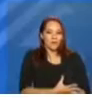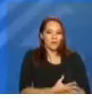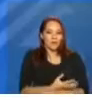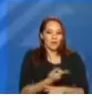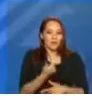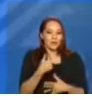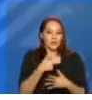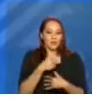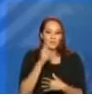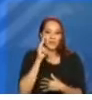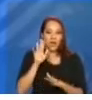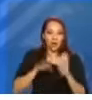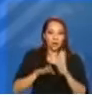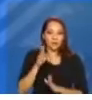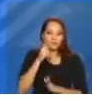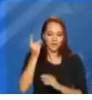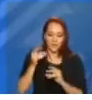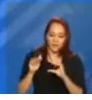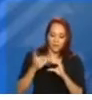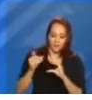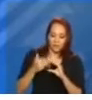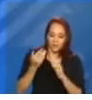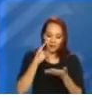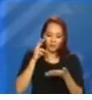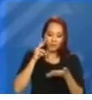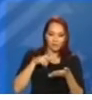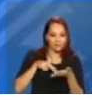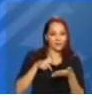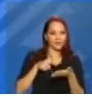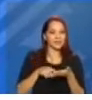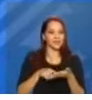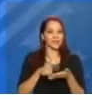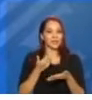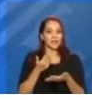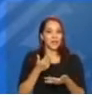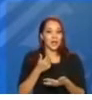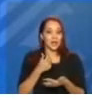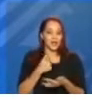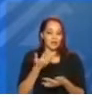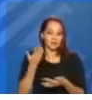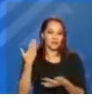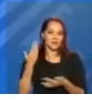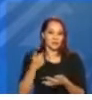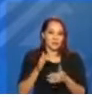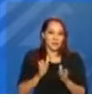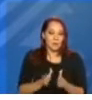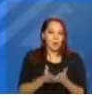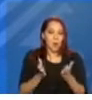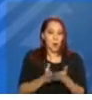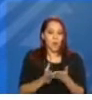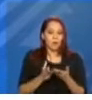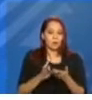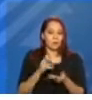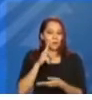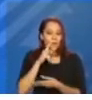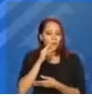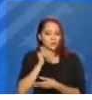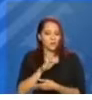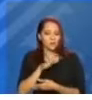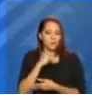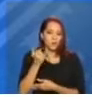fico recebendo aqui algumas mensagens, e eu fui pobre, né? E meu pai faleceu há muito tempo